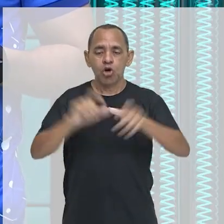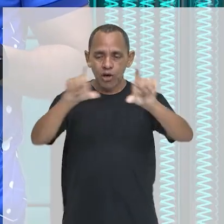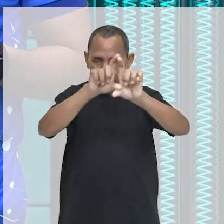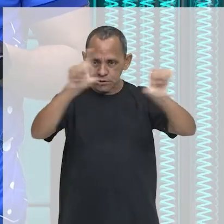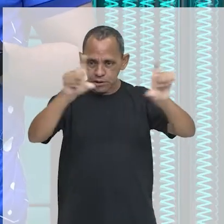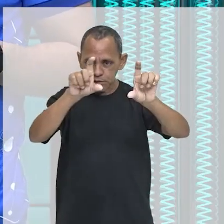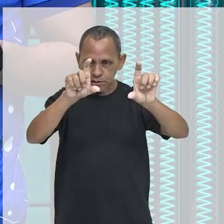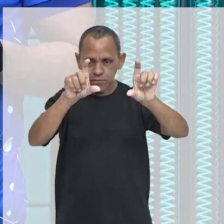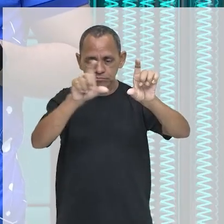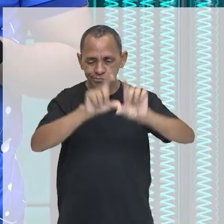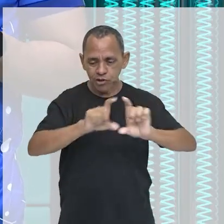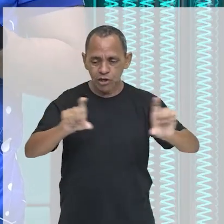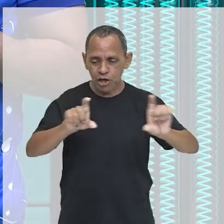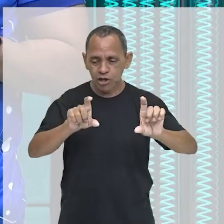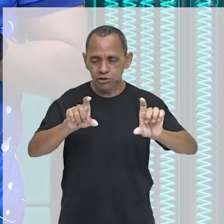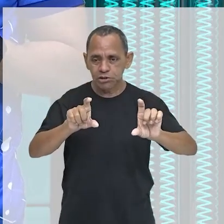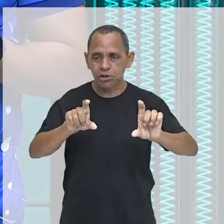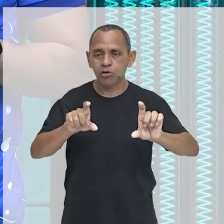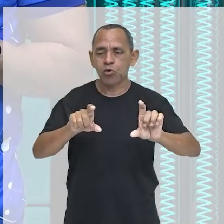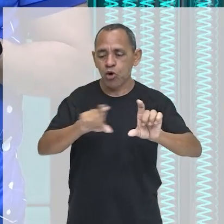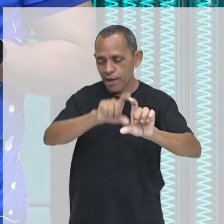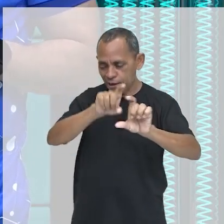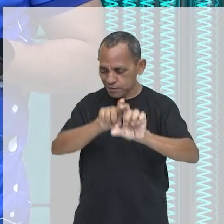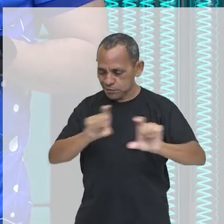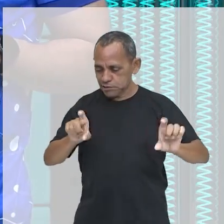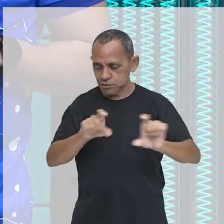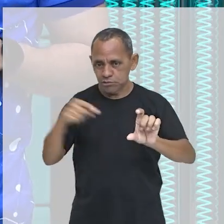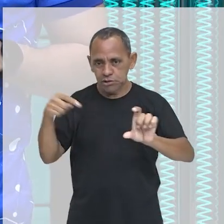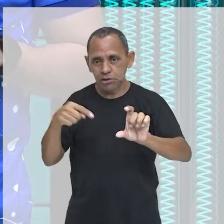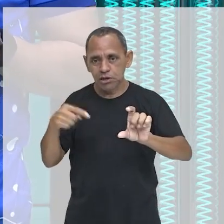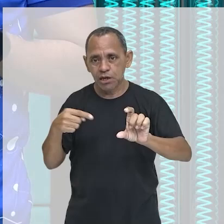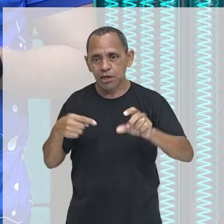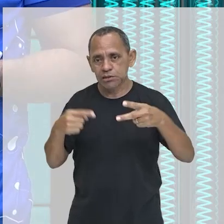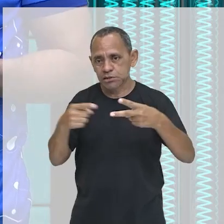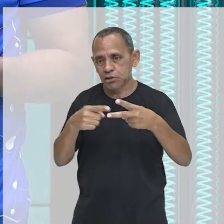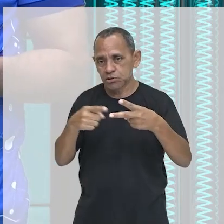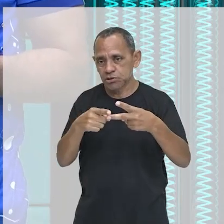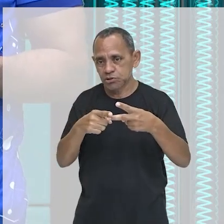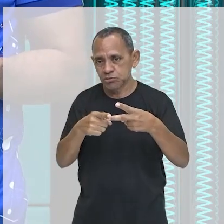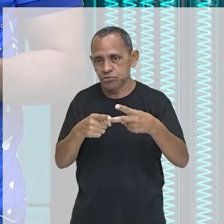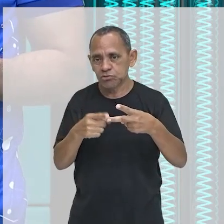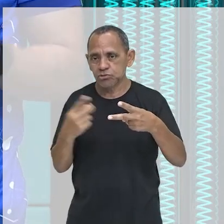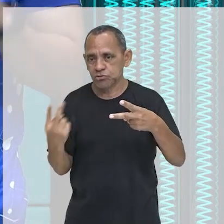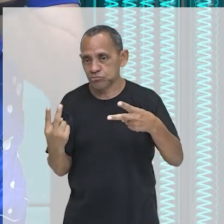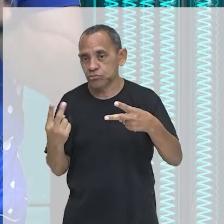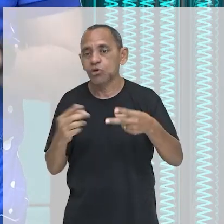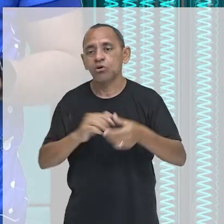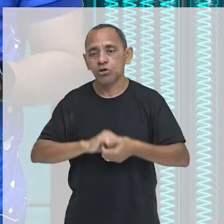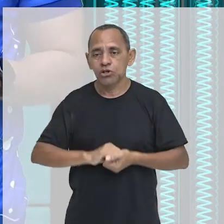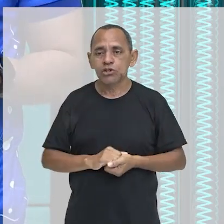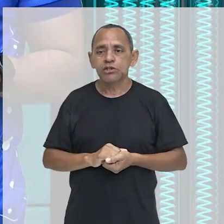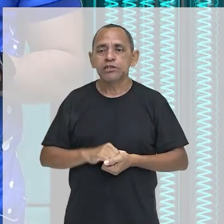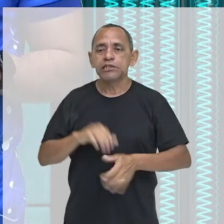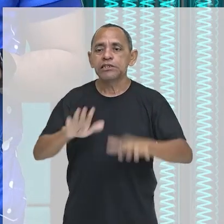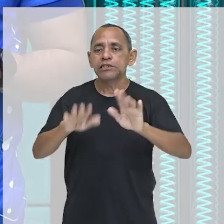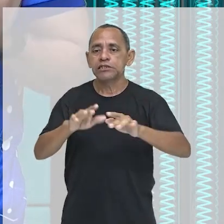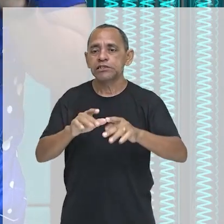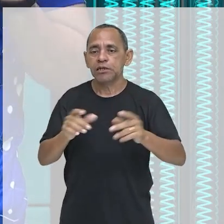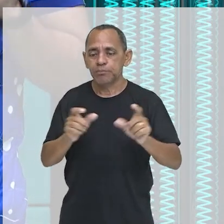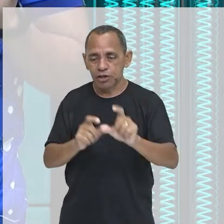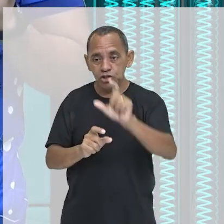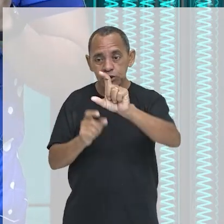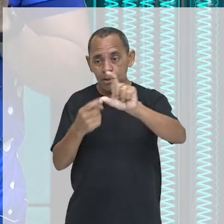aí daquela conjunção, daquela preposição, daquele conectivo de modo geral. Então, as orações subordinadas causais. O que é uma oração